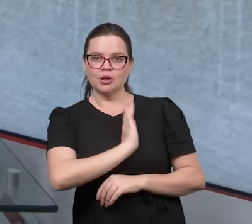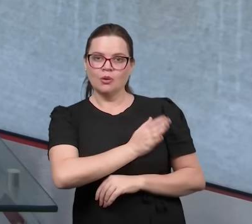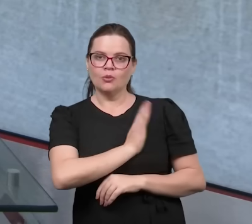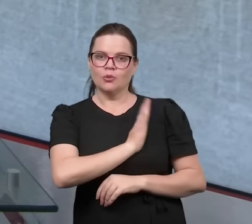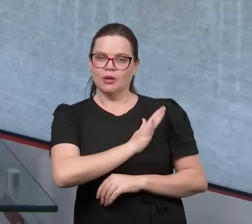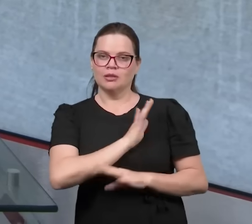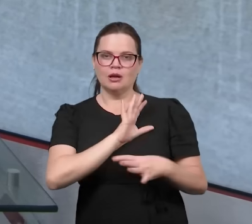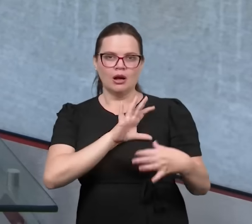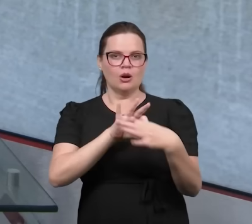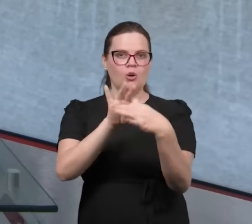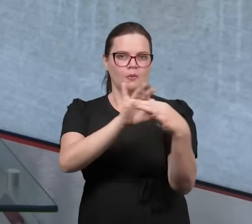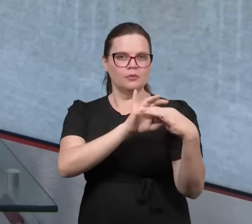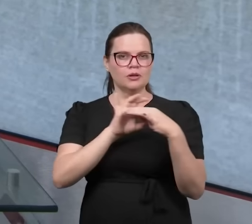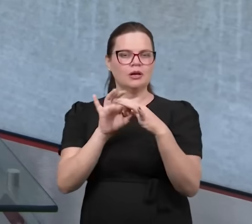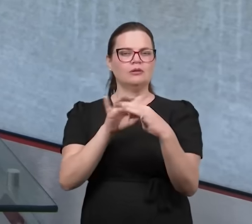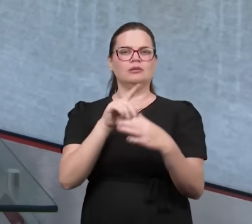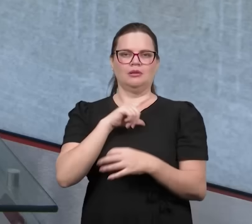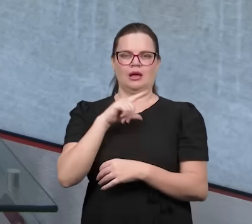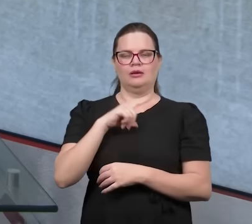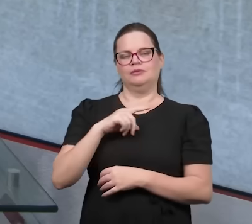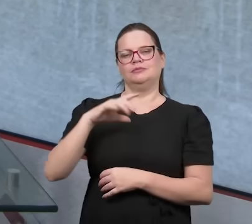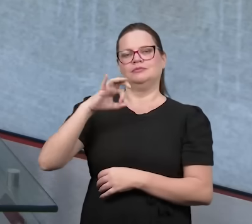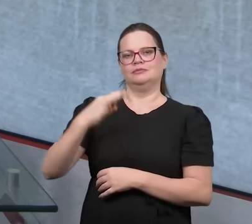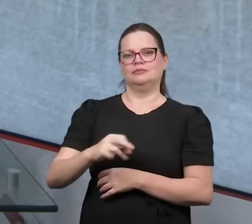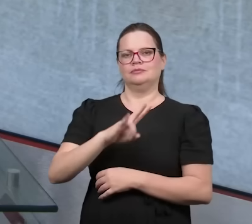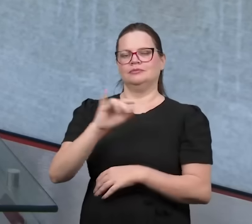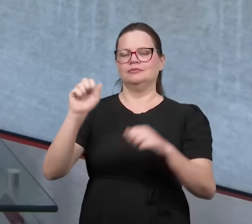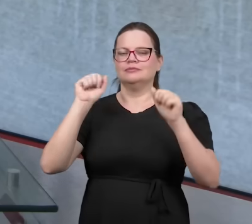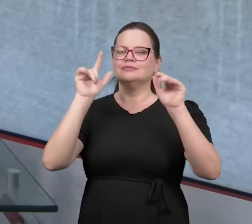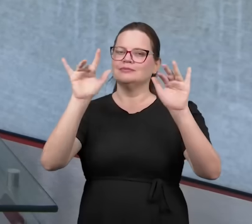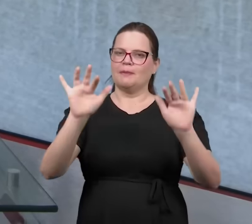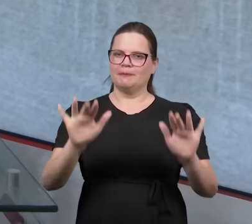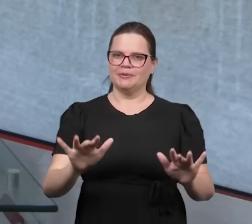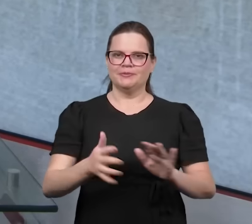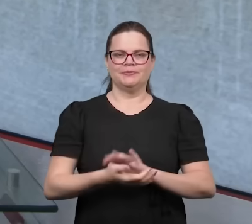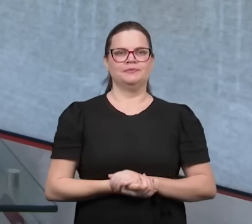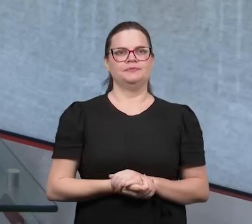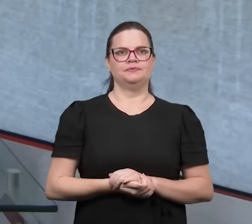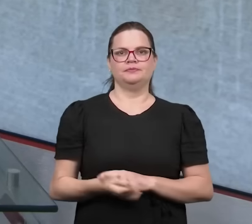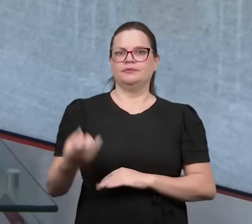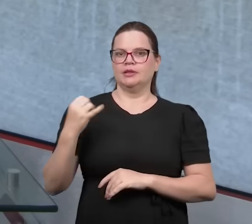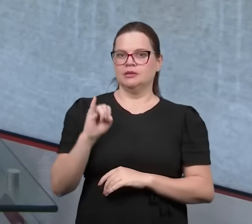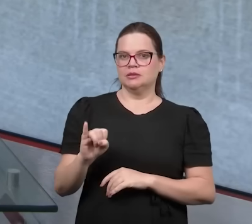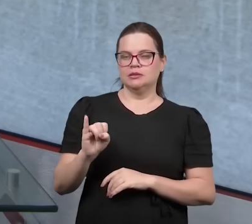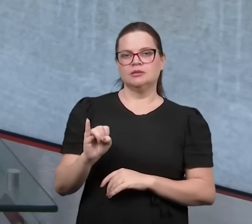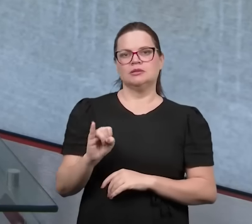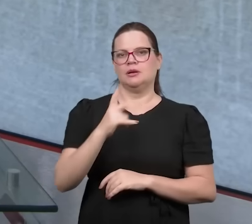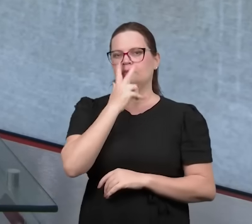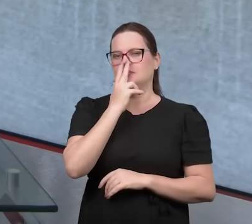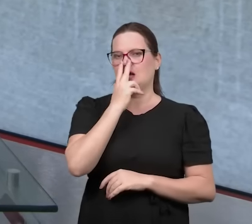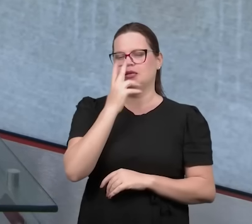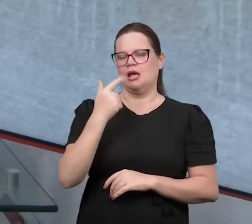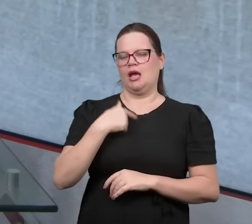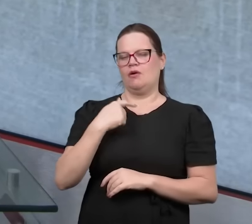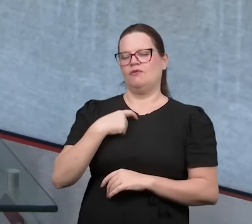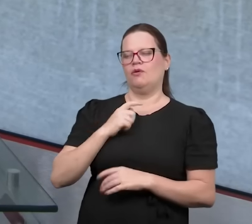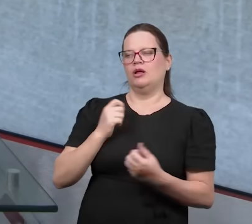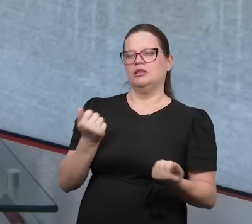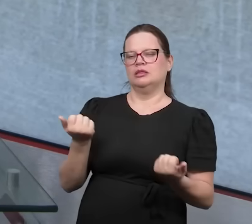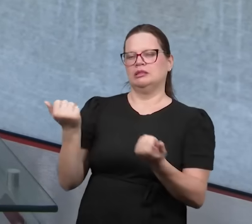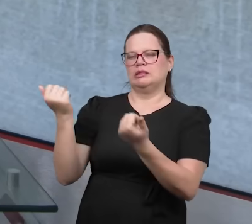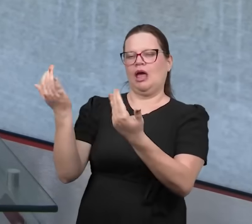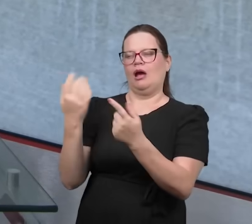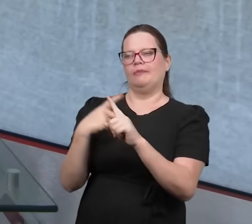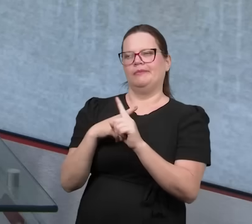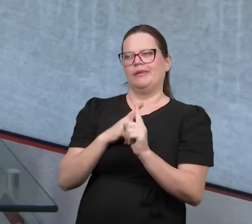coração essa comunhão com Deus, Ele certamente te abençoará. Se houver qualquer desvio de finalidade na